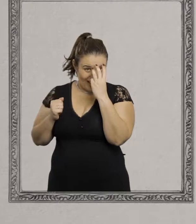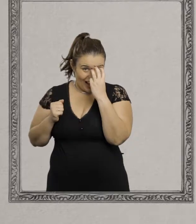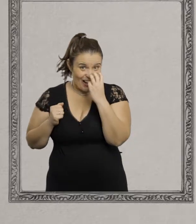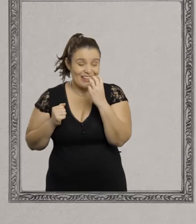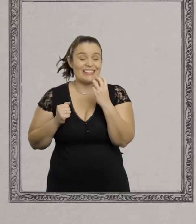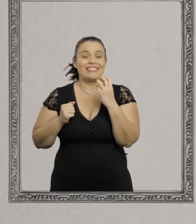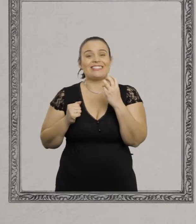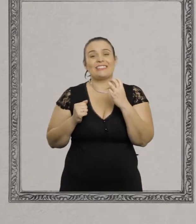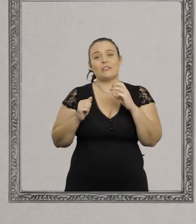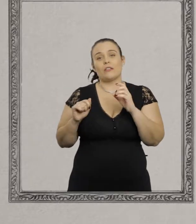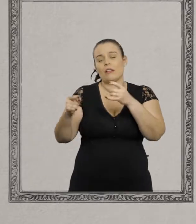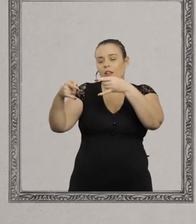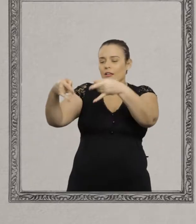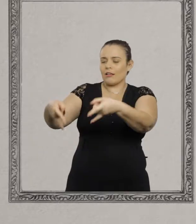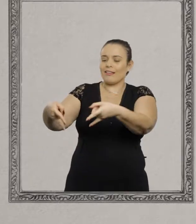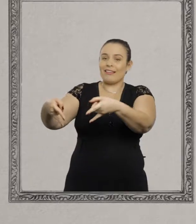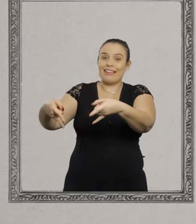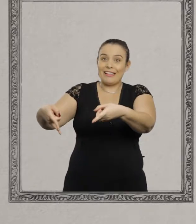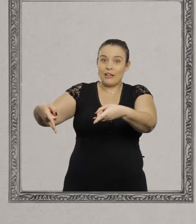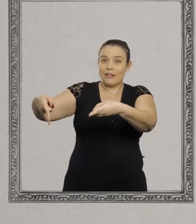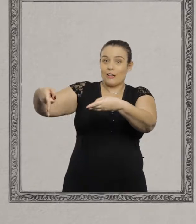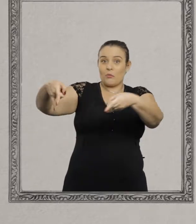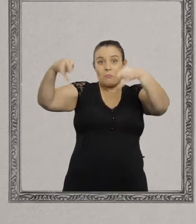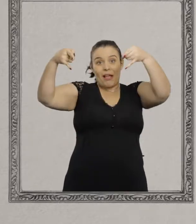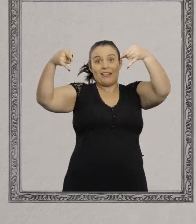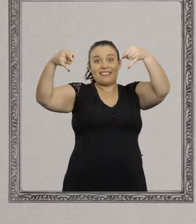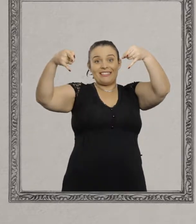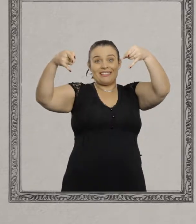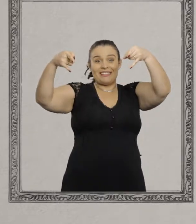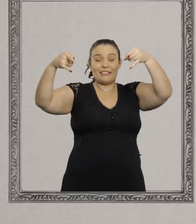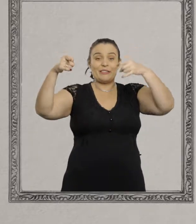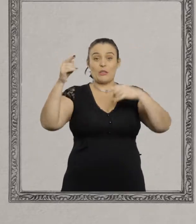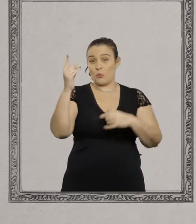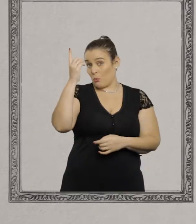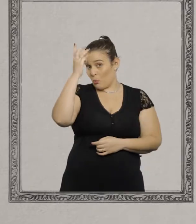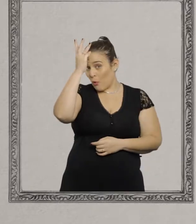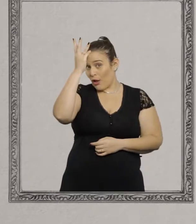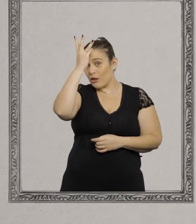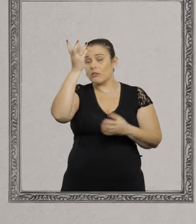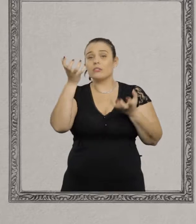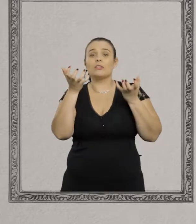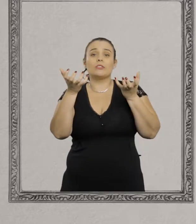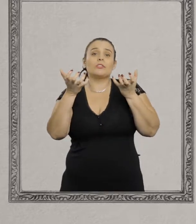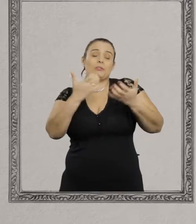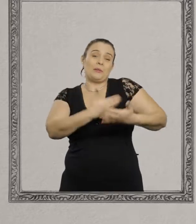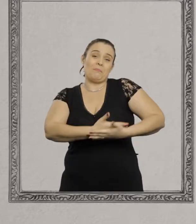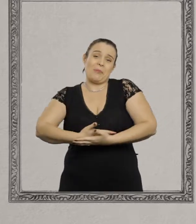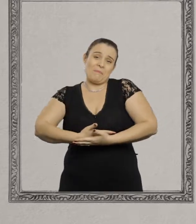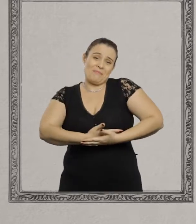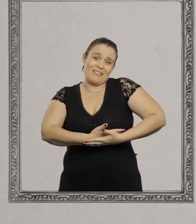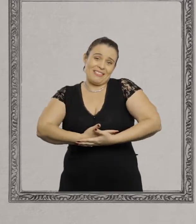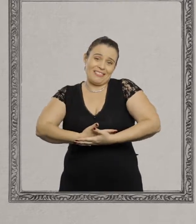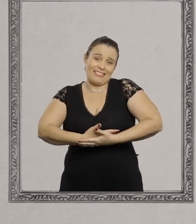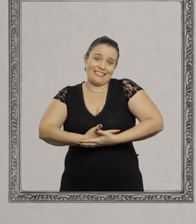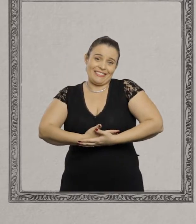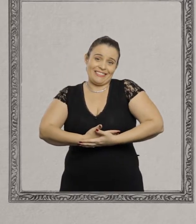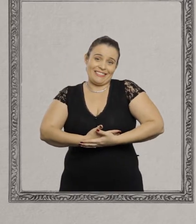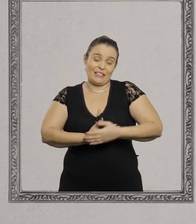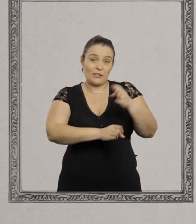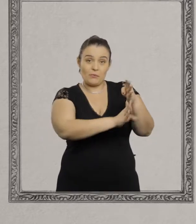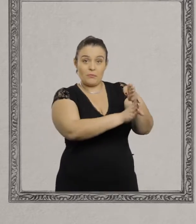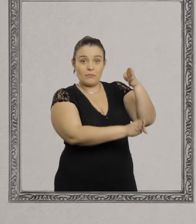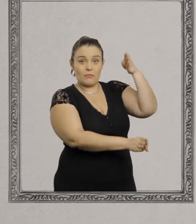Miguel dormia num berço. O berço ficava pendurado no teto. Wendy queria muito ter um bebê.